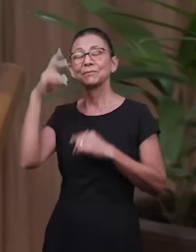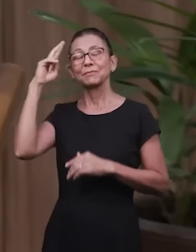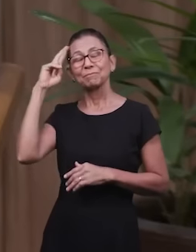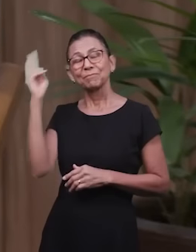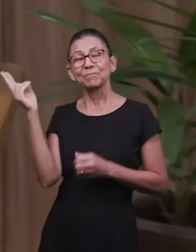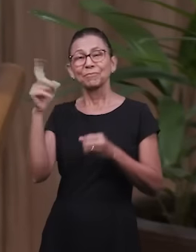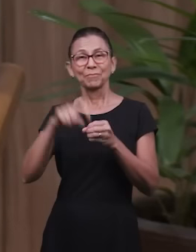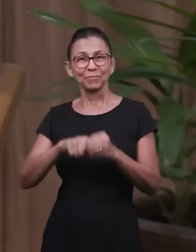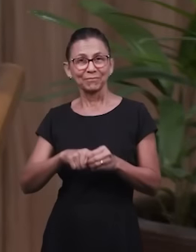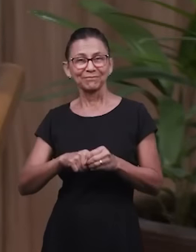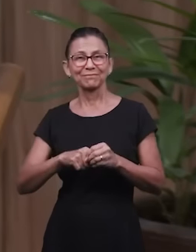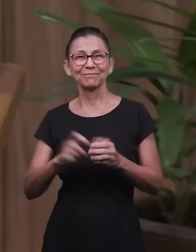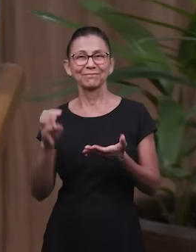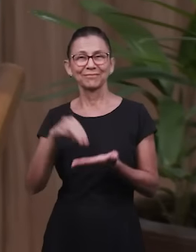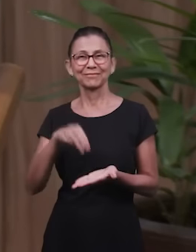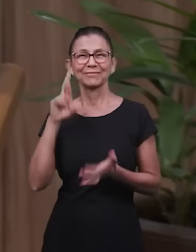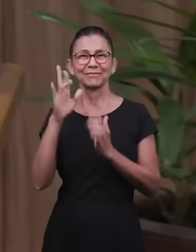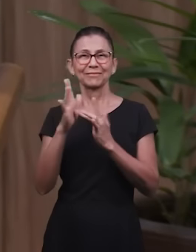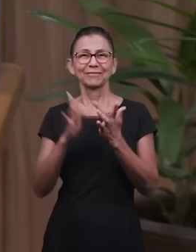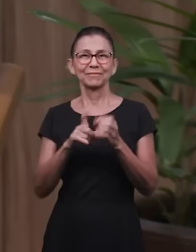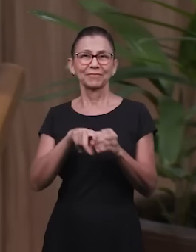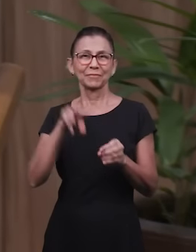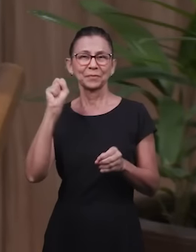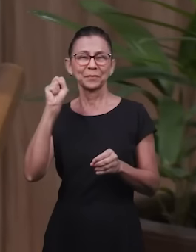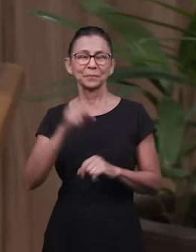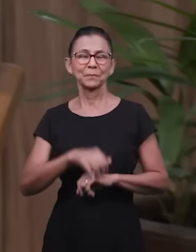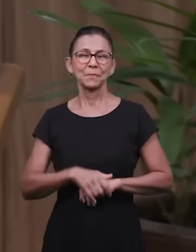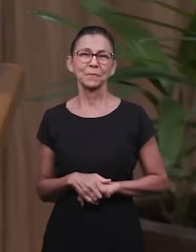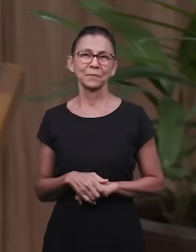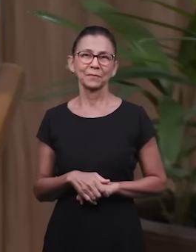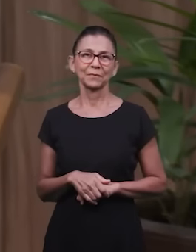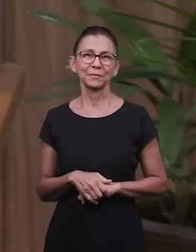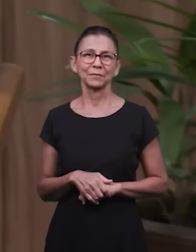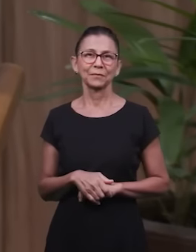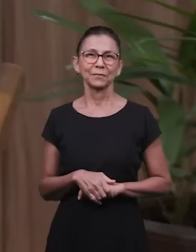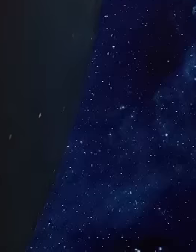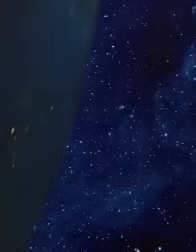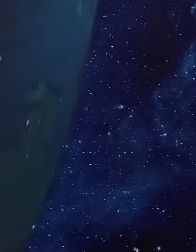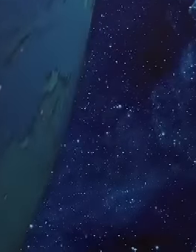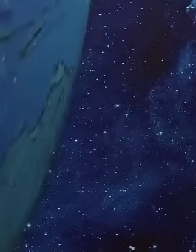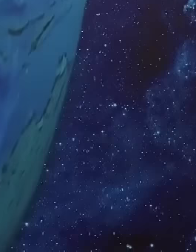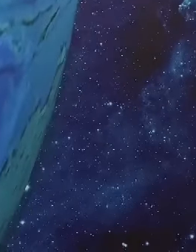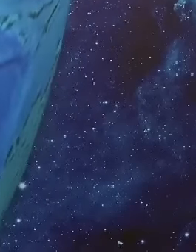estaremos juntos aqui mais uma vez. Maranata, o Senhor Jesus vem!